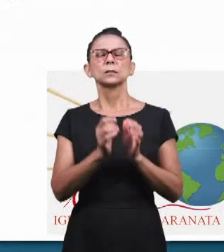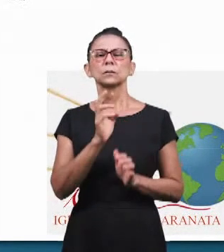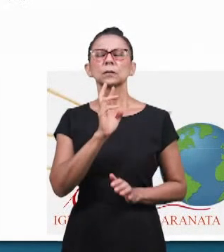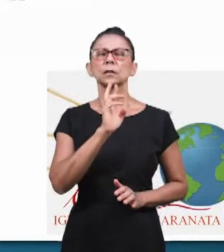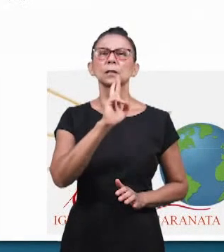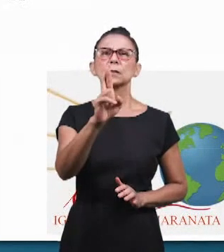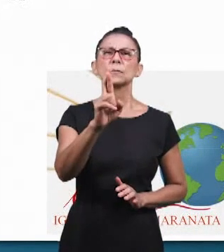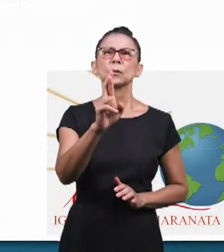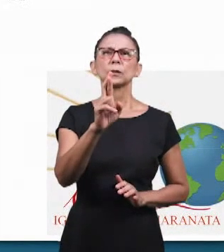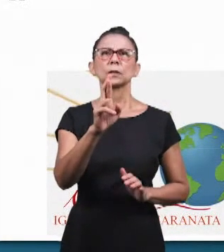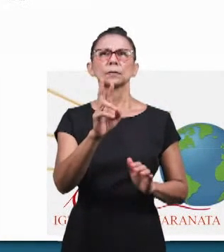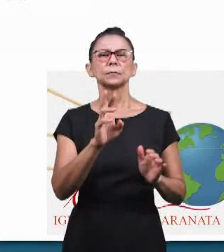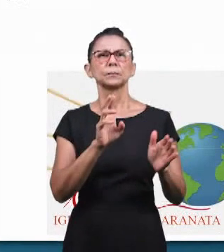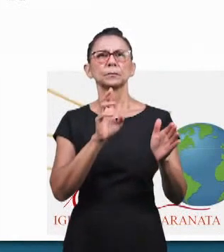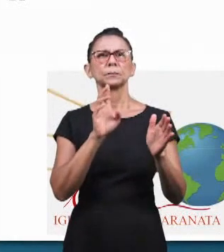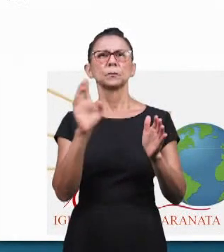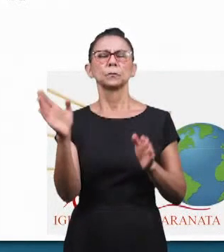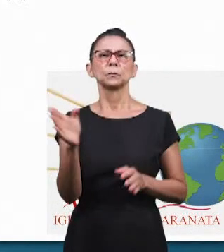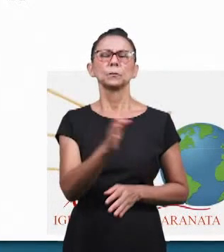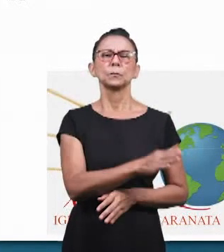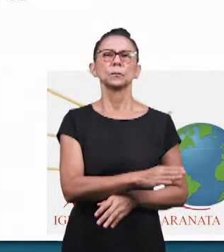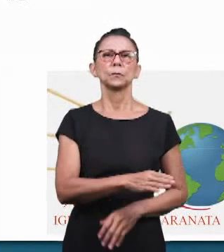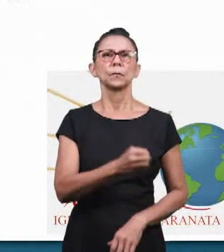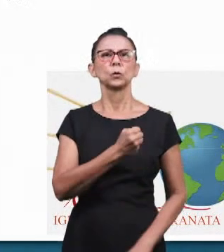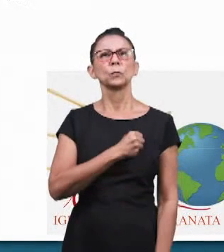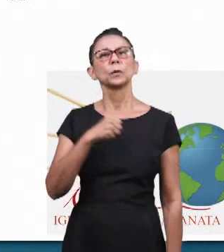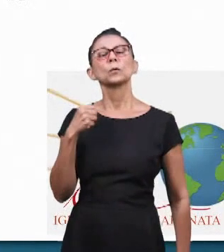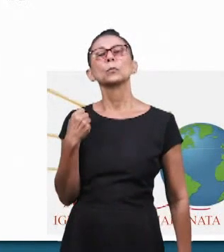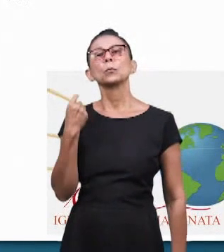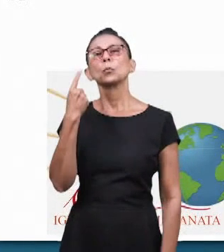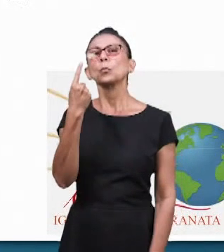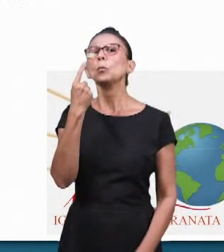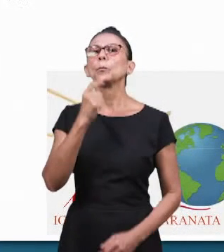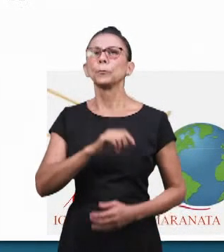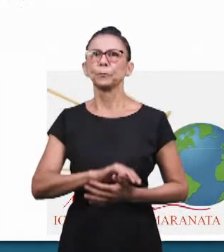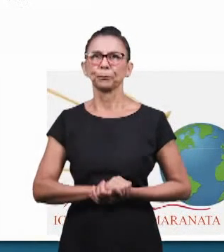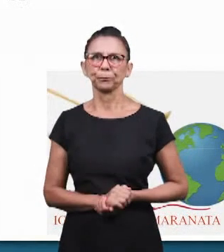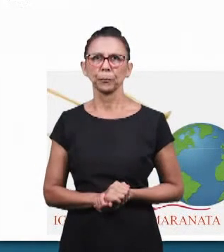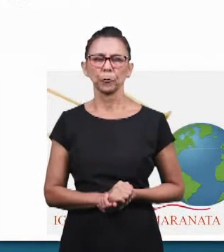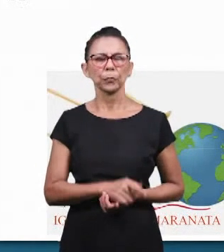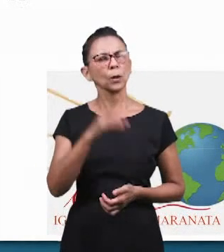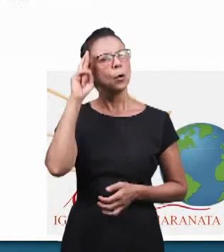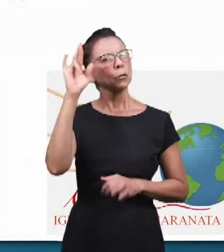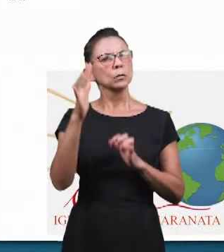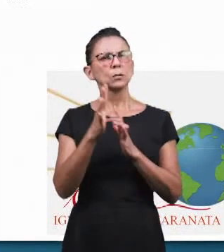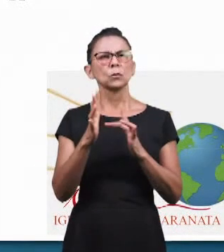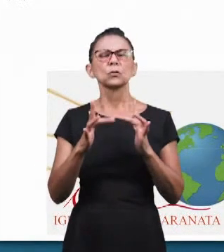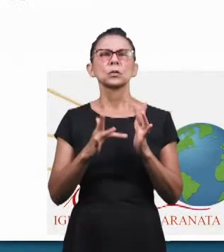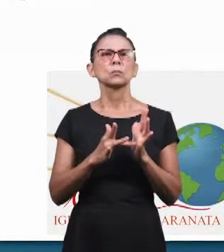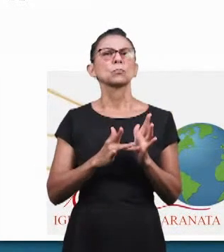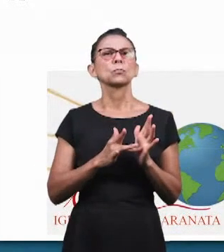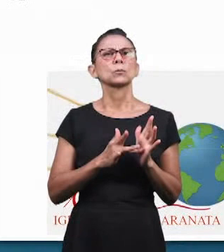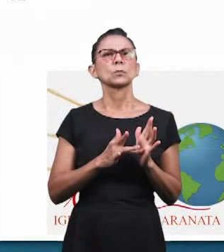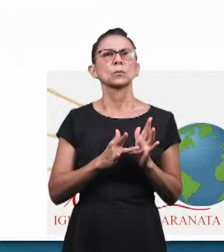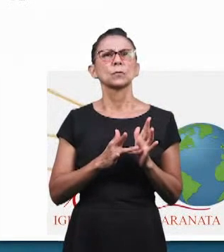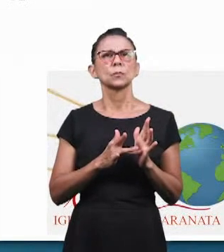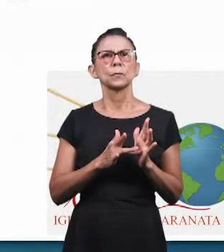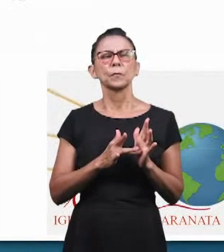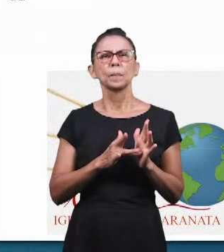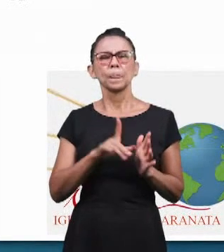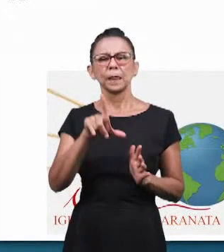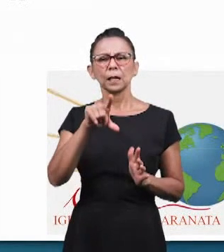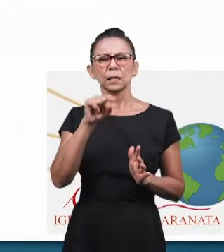as seguintes perguntas. 1. Qual foi a direção que o Senhor Jesus tomou